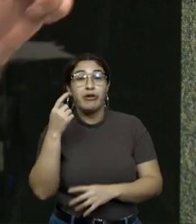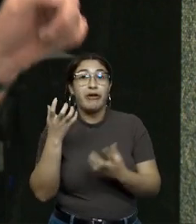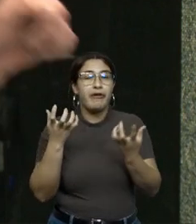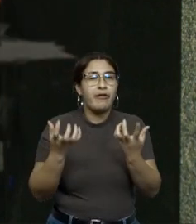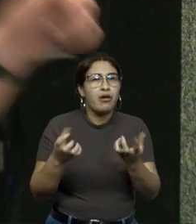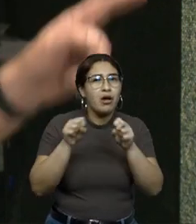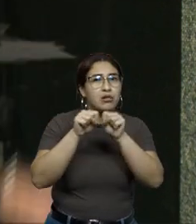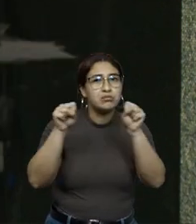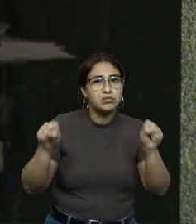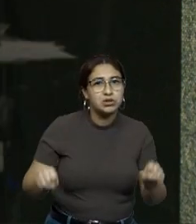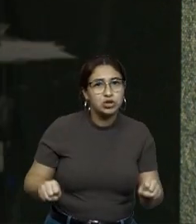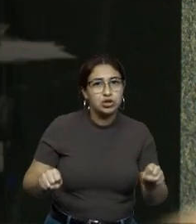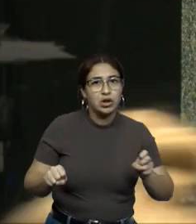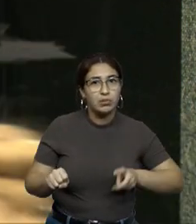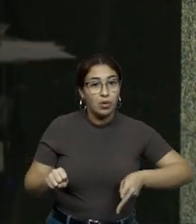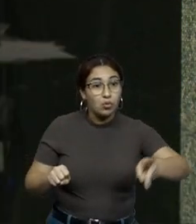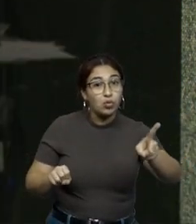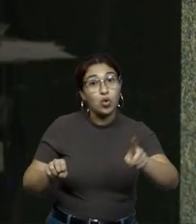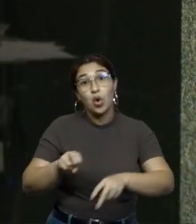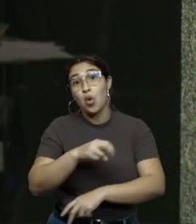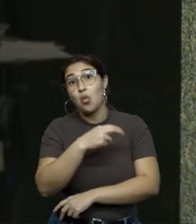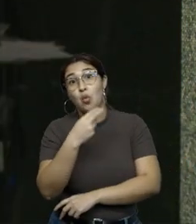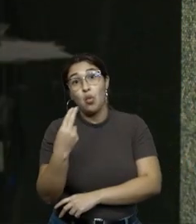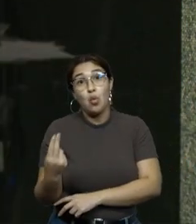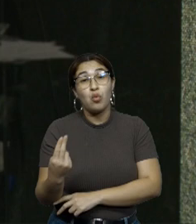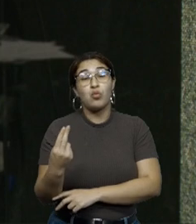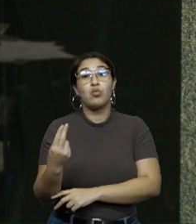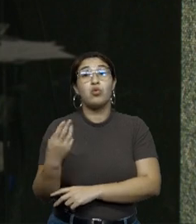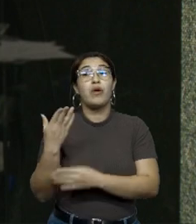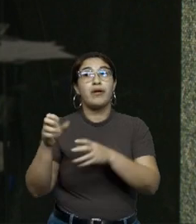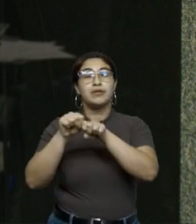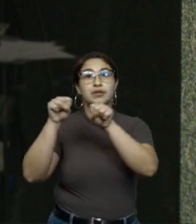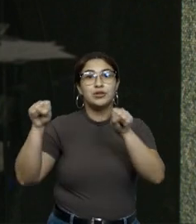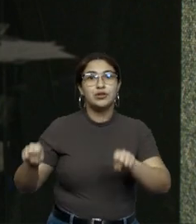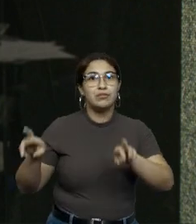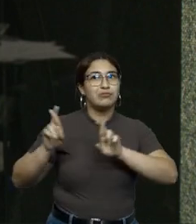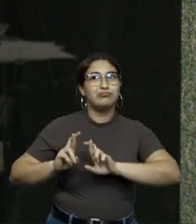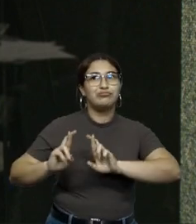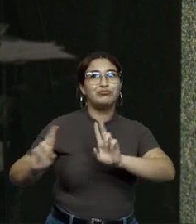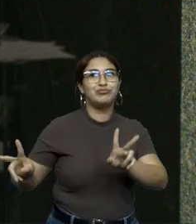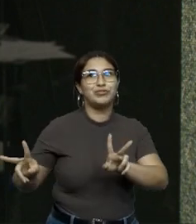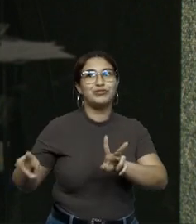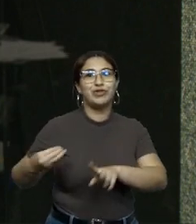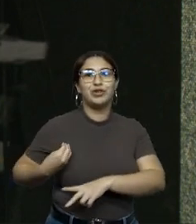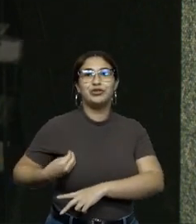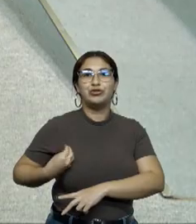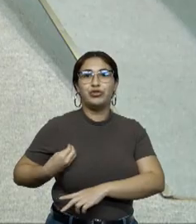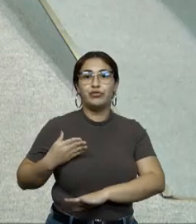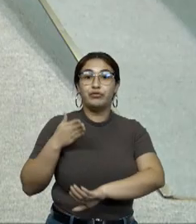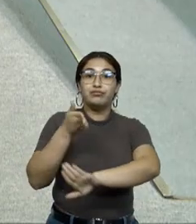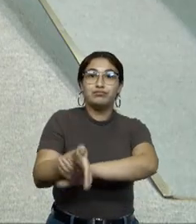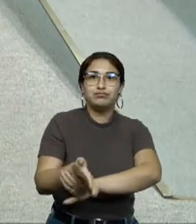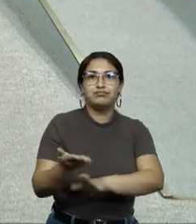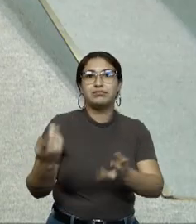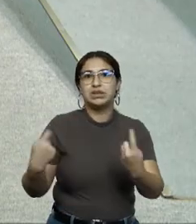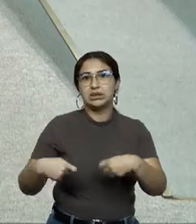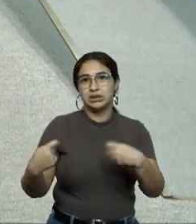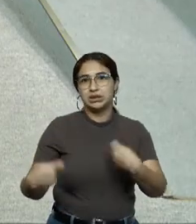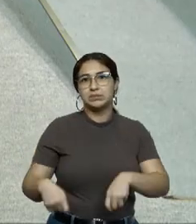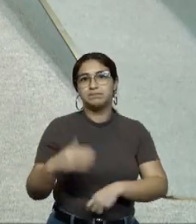sistema que tá aí que é falho ou um sistema que seja a presencial igual Arantes obrigado a